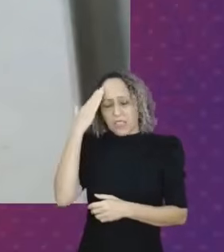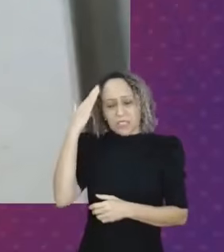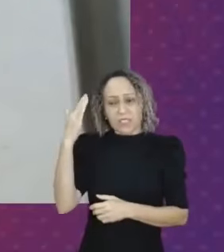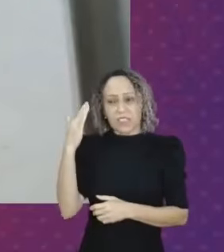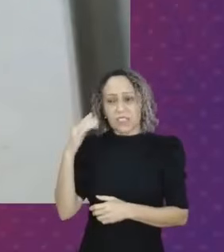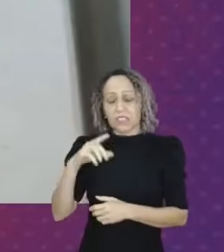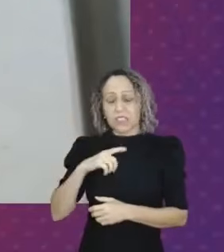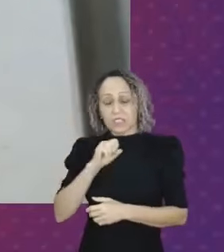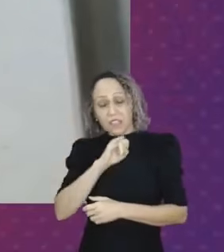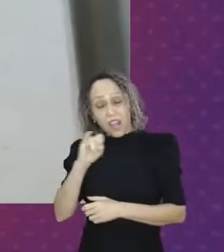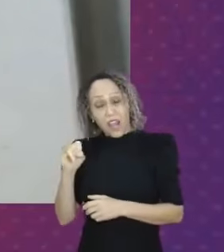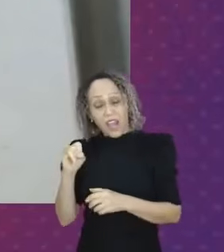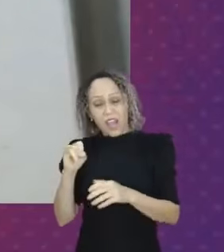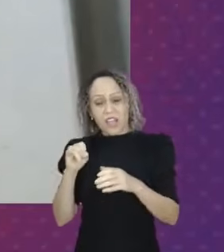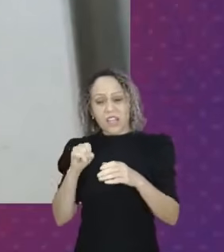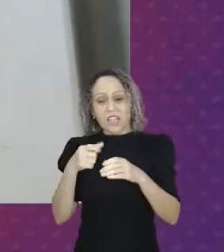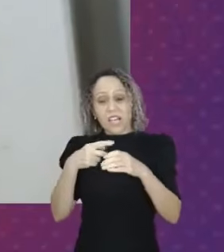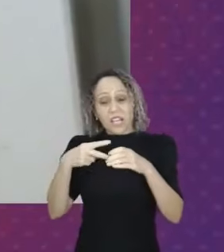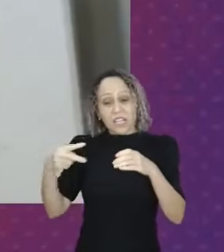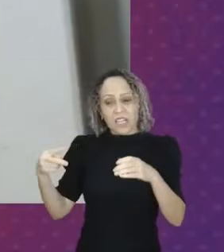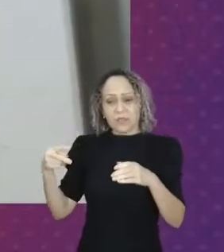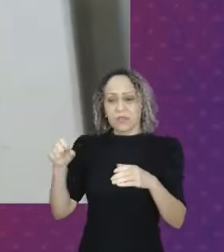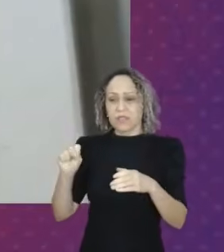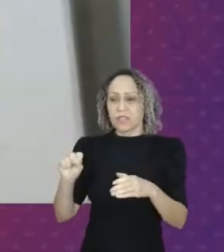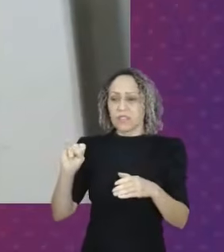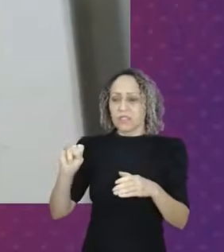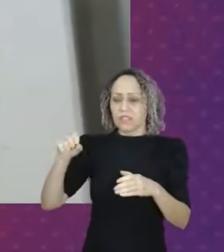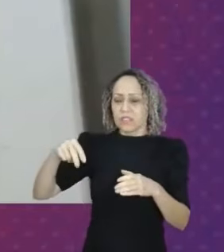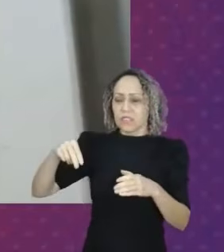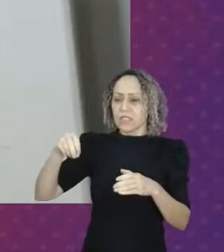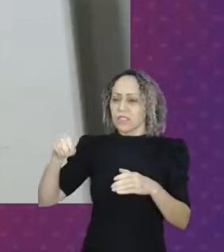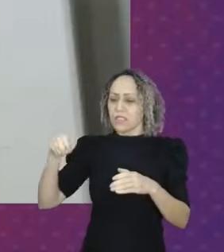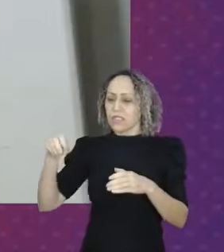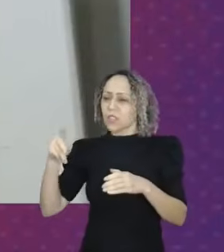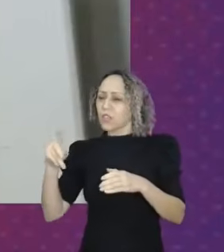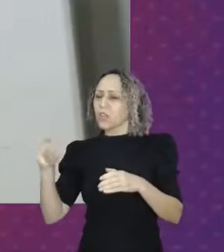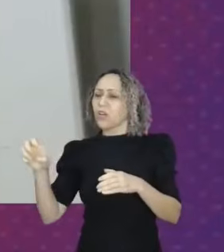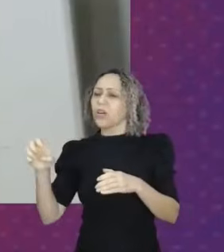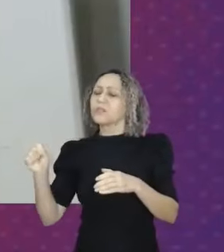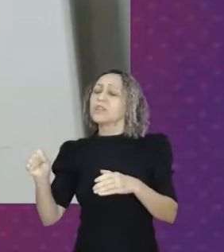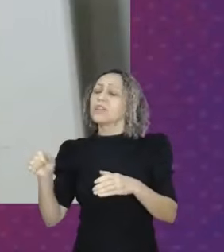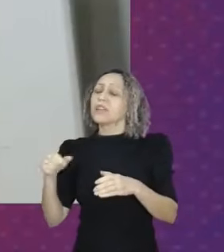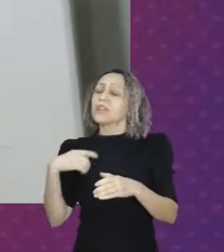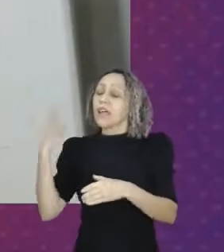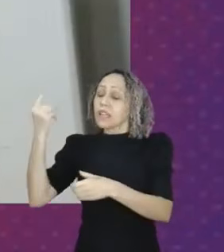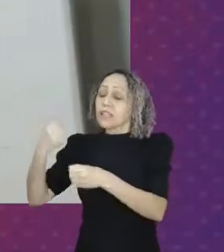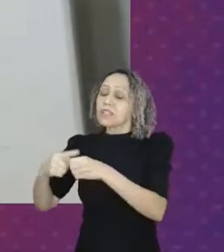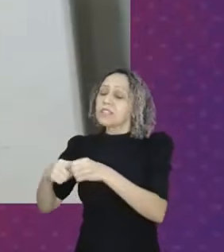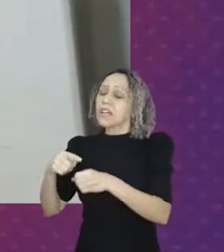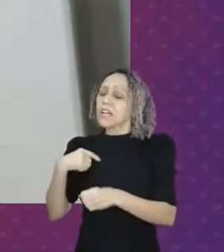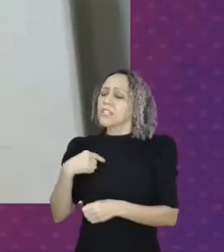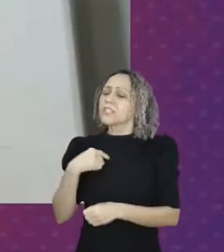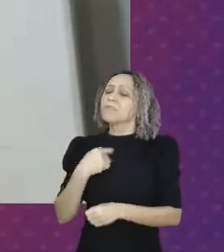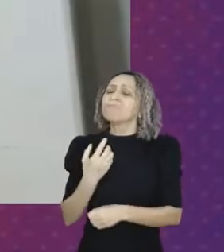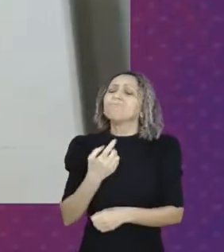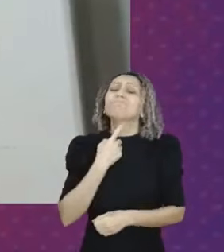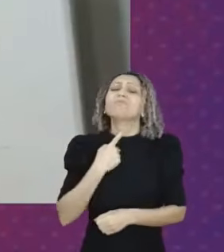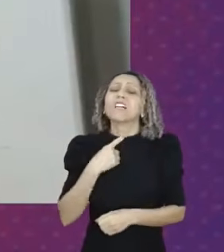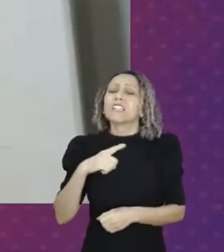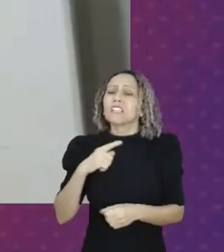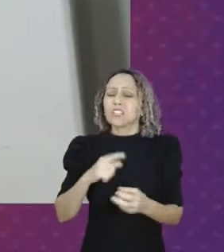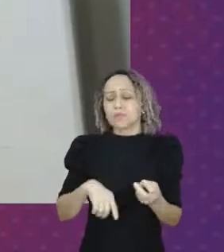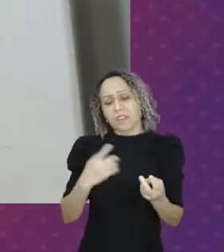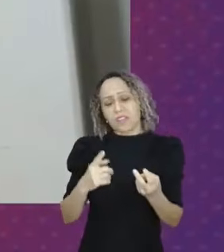comigo. E não é possível, né, nesse momento, mas eu tenho esperança de que a companheirada que está